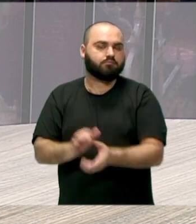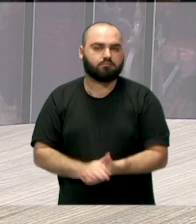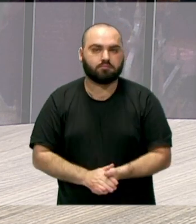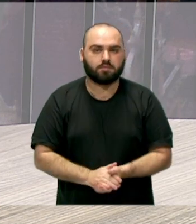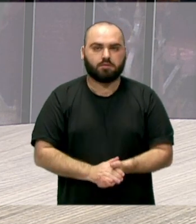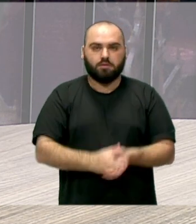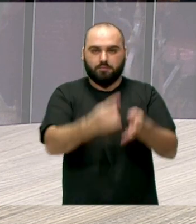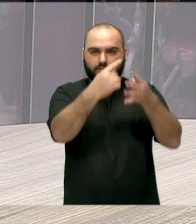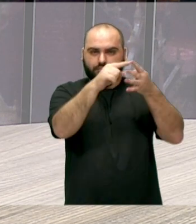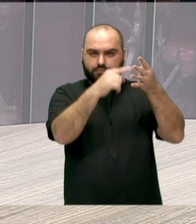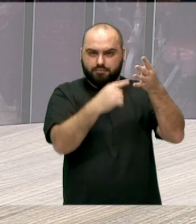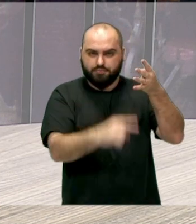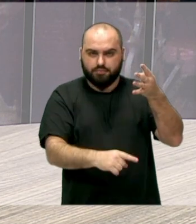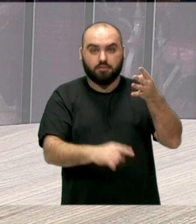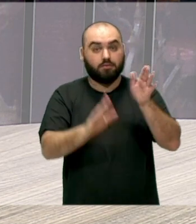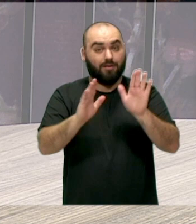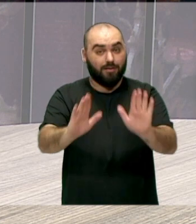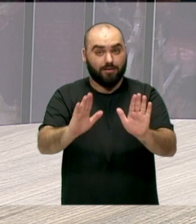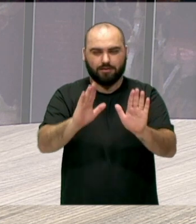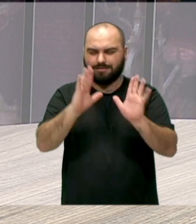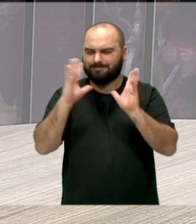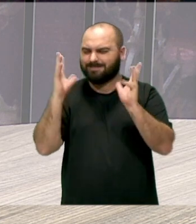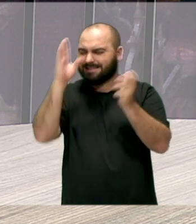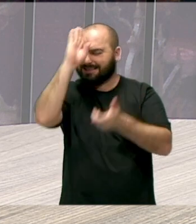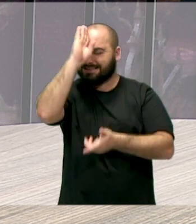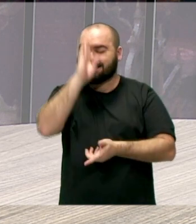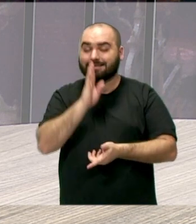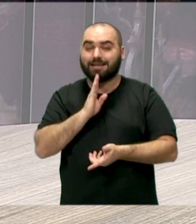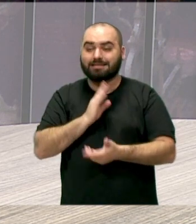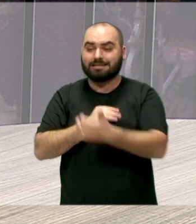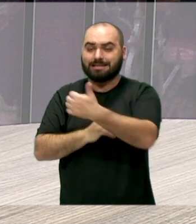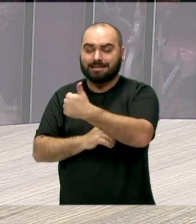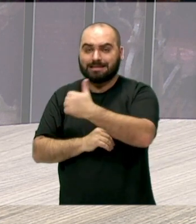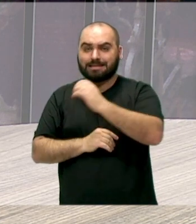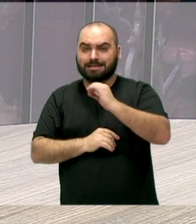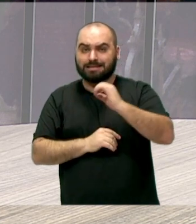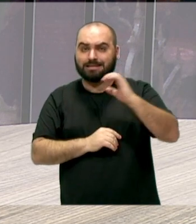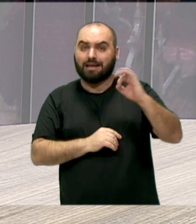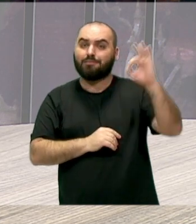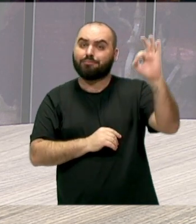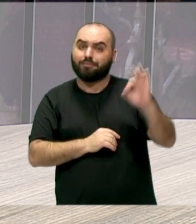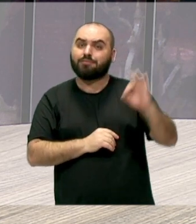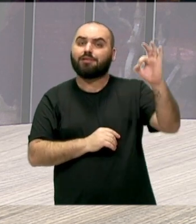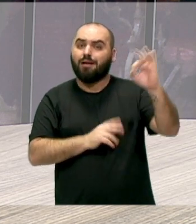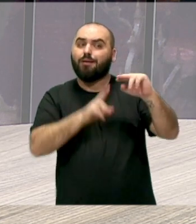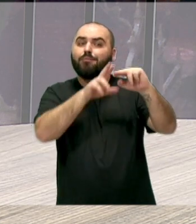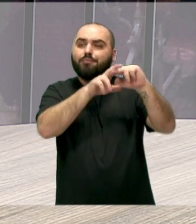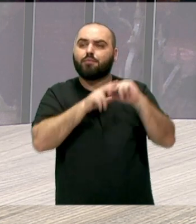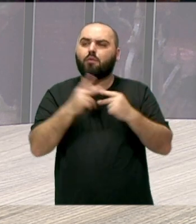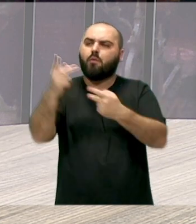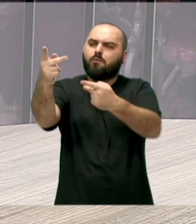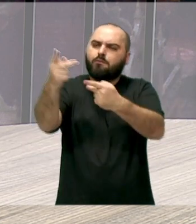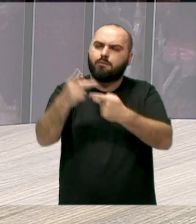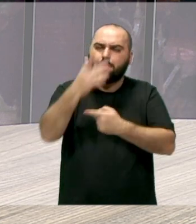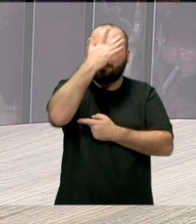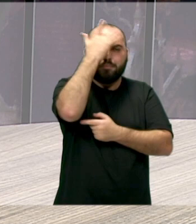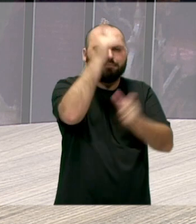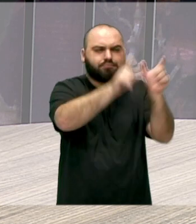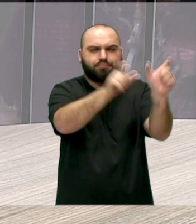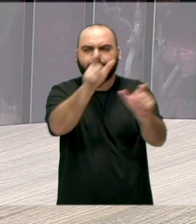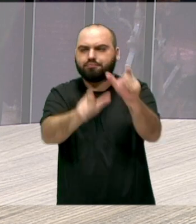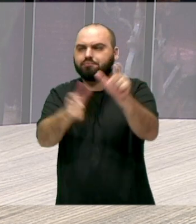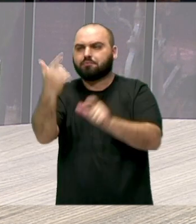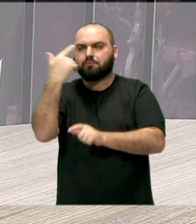programação é 100% gratuita, gente. Então, fica aí o convite para que as pessoas venham, prestigiem e acompanhem